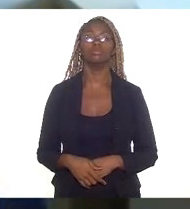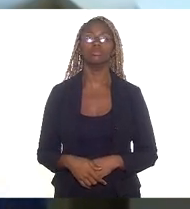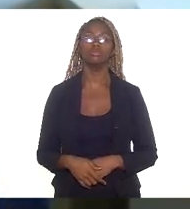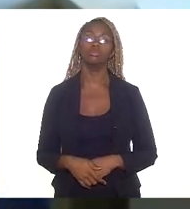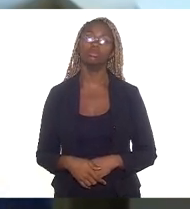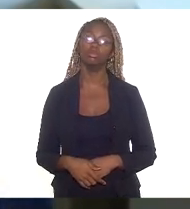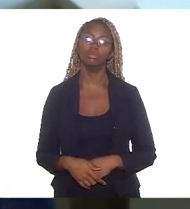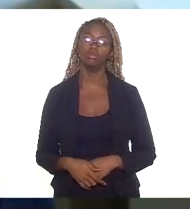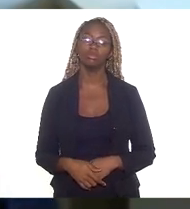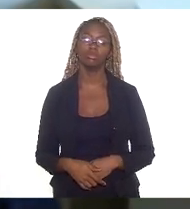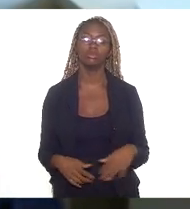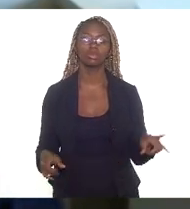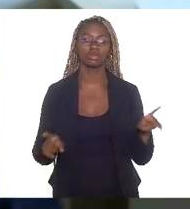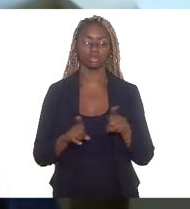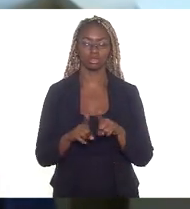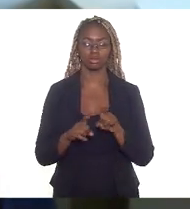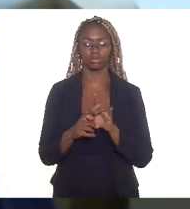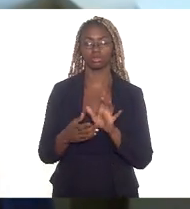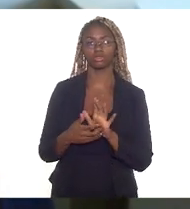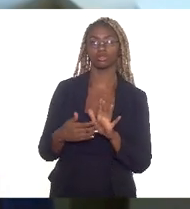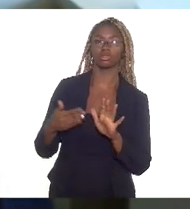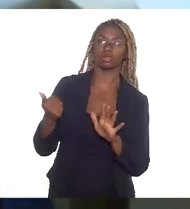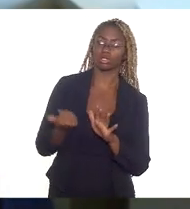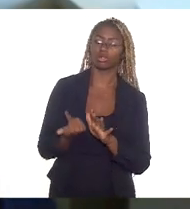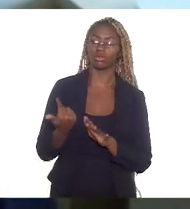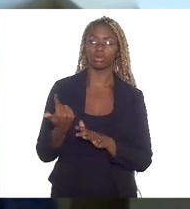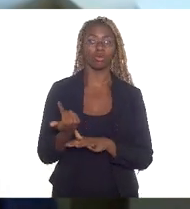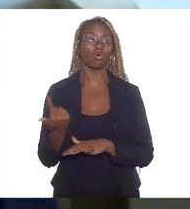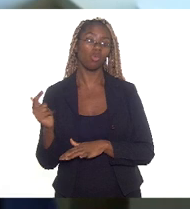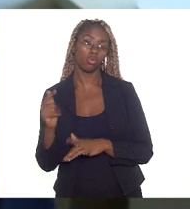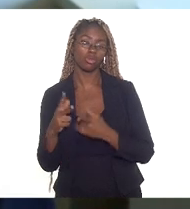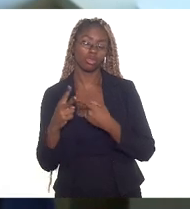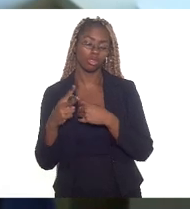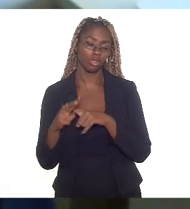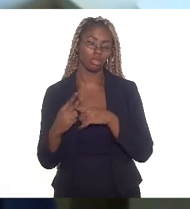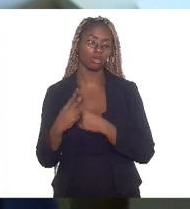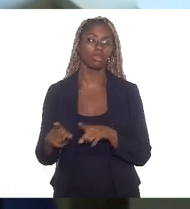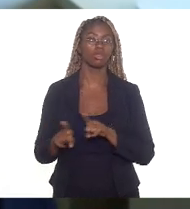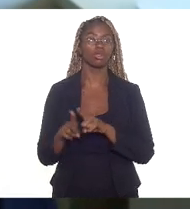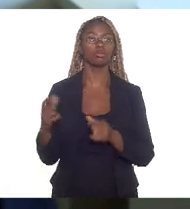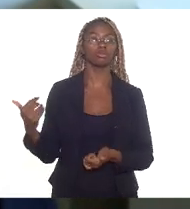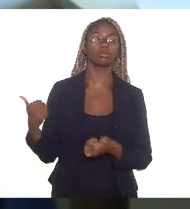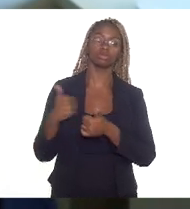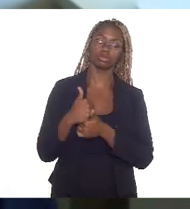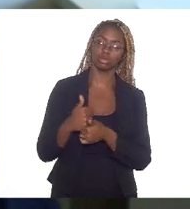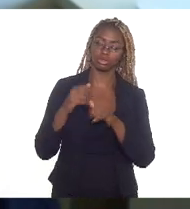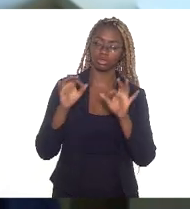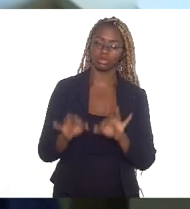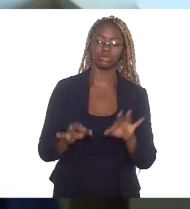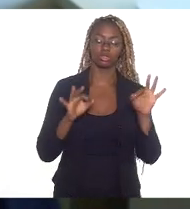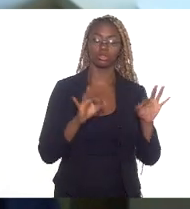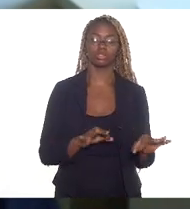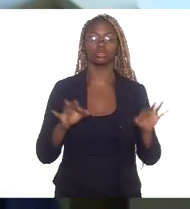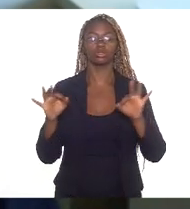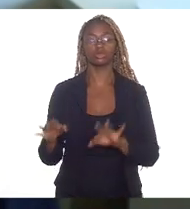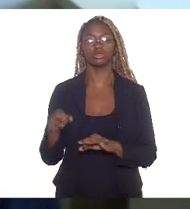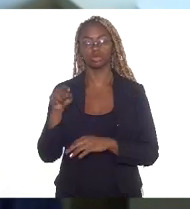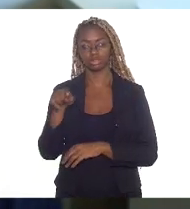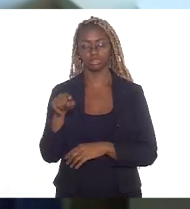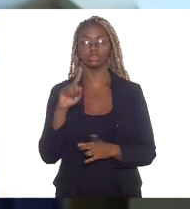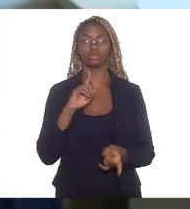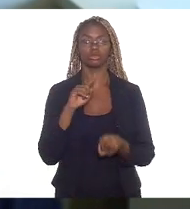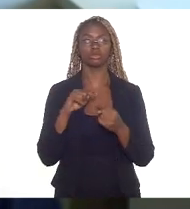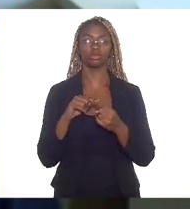das emendas 2 e 7. E o substitutivo tem exatamente essa